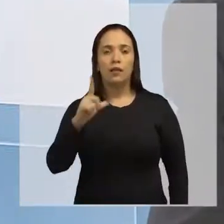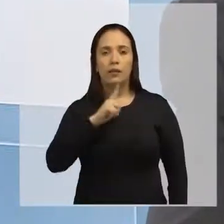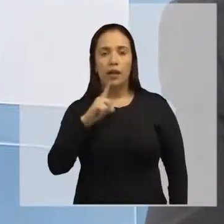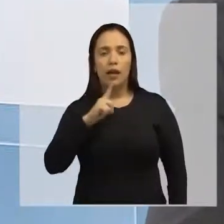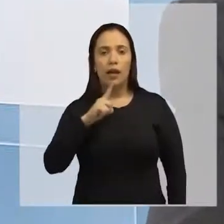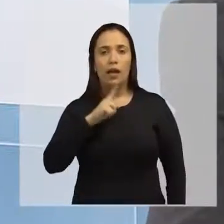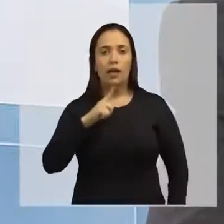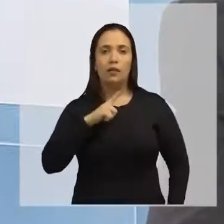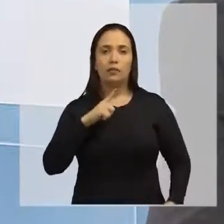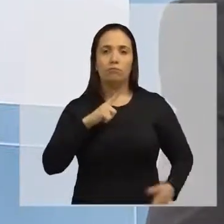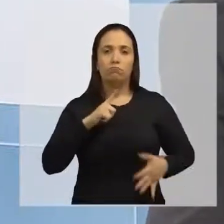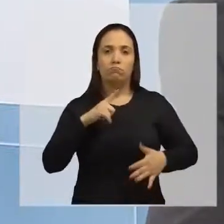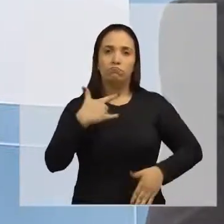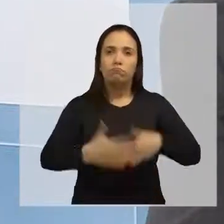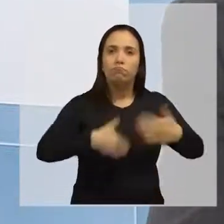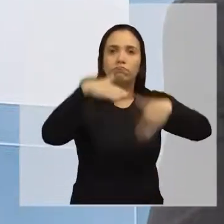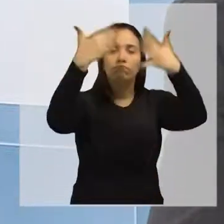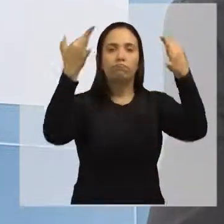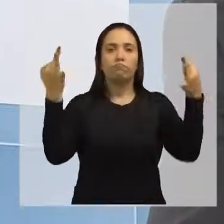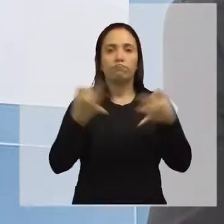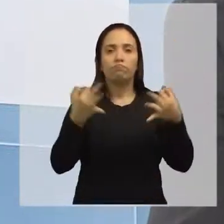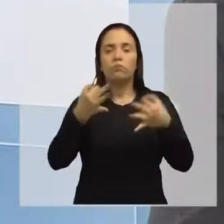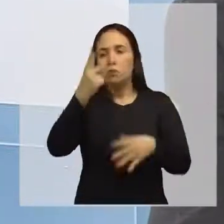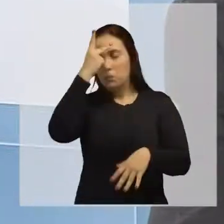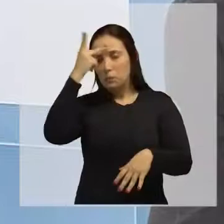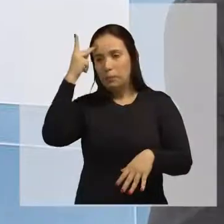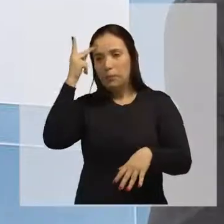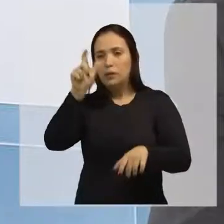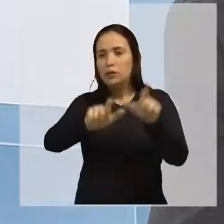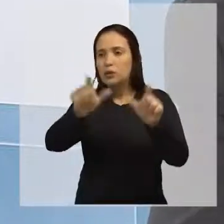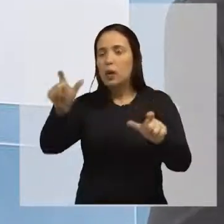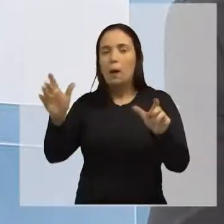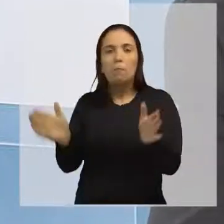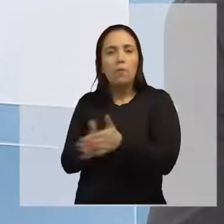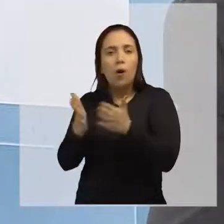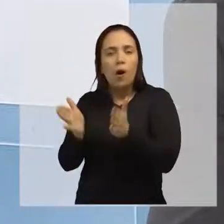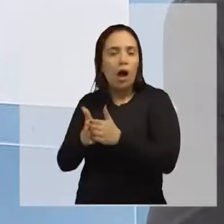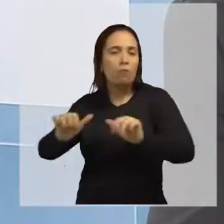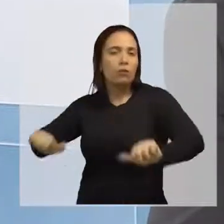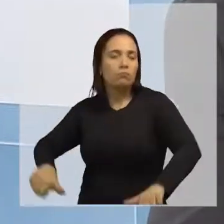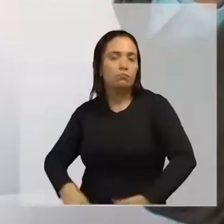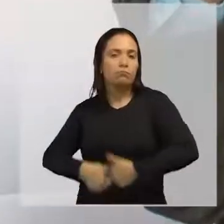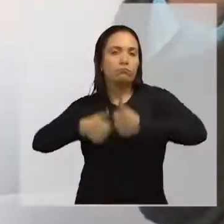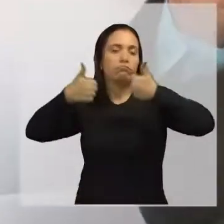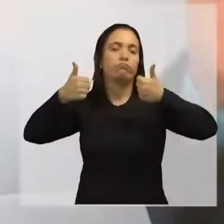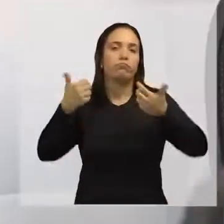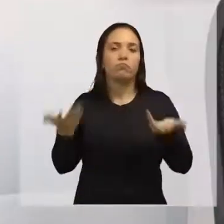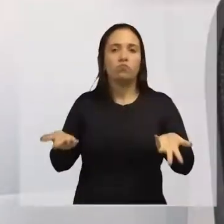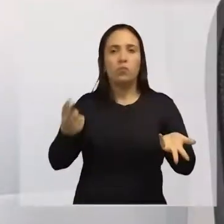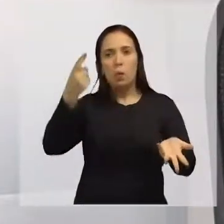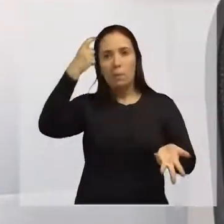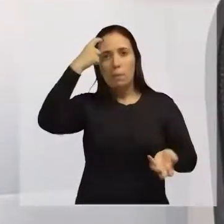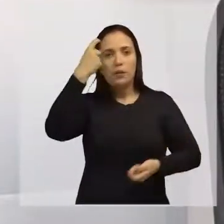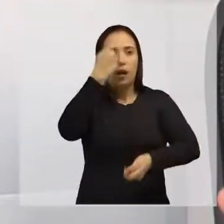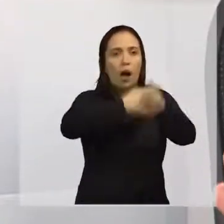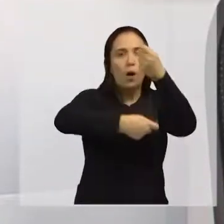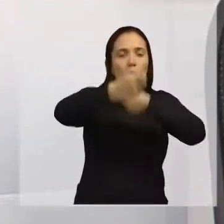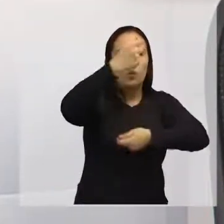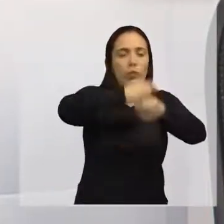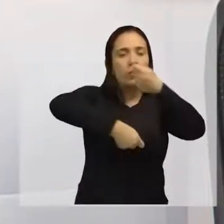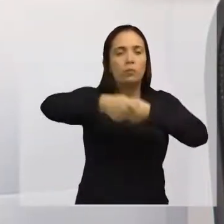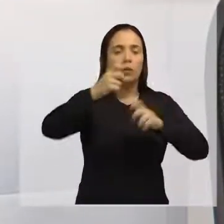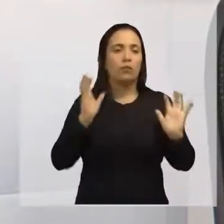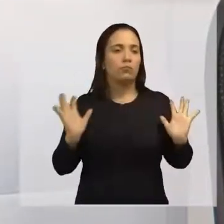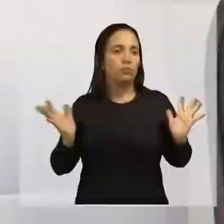acabando a pobreza, né? A gente estava naquele tempo estava no ápice do fenômeno econômico da era lulista.